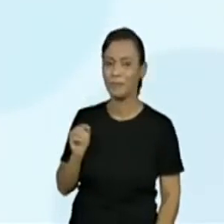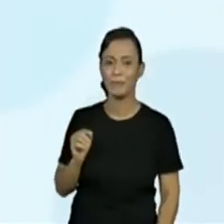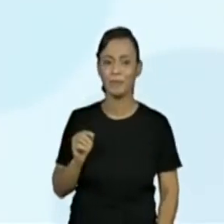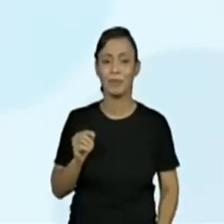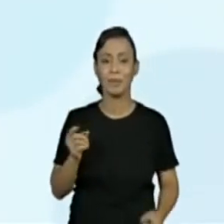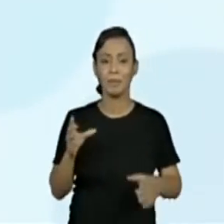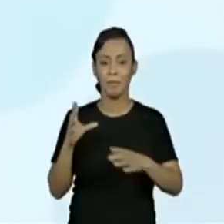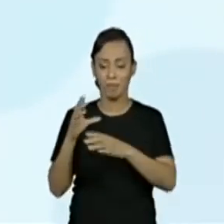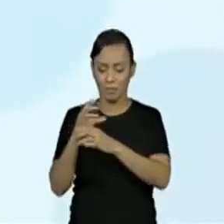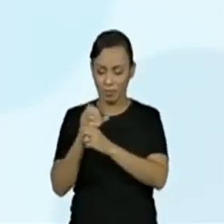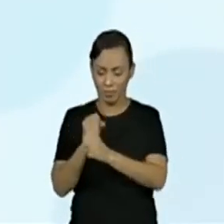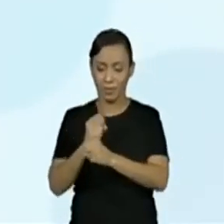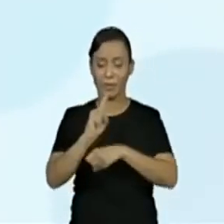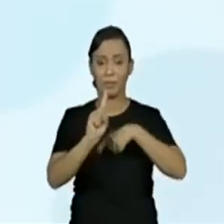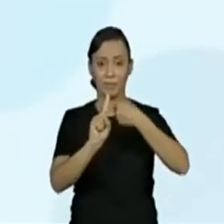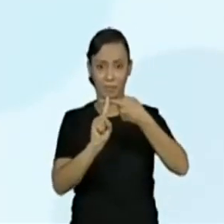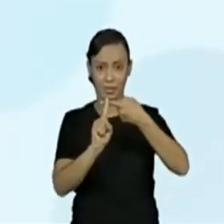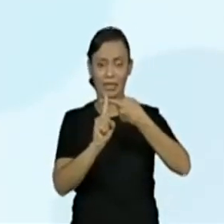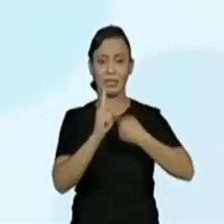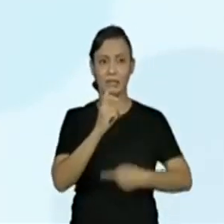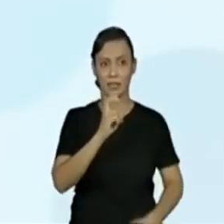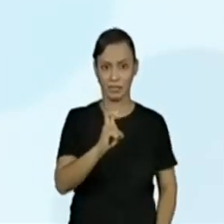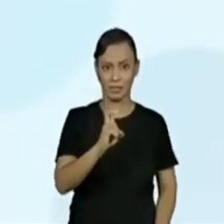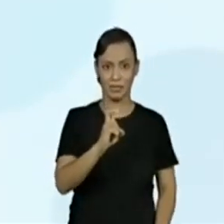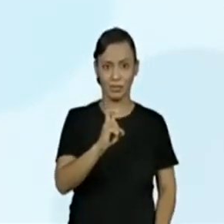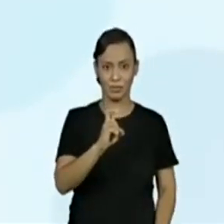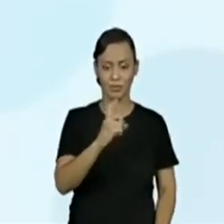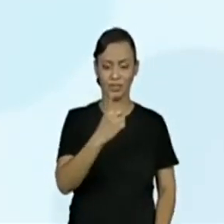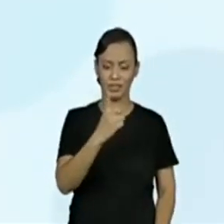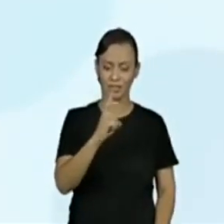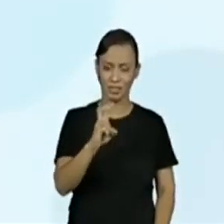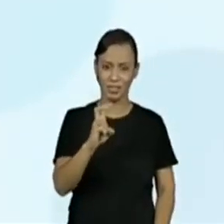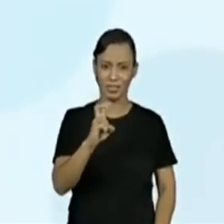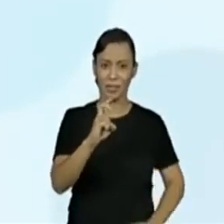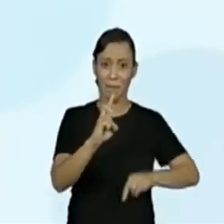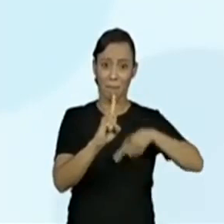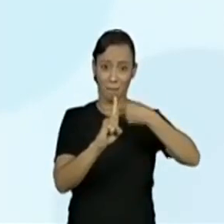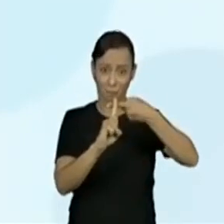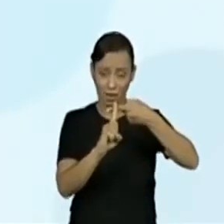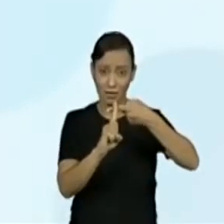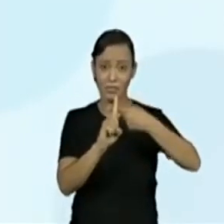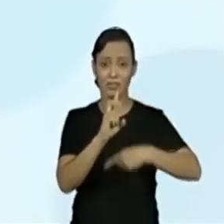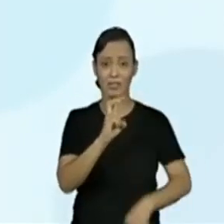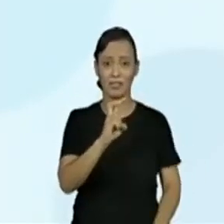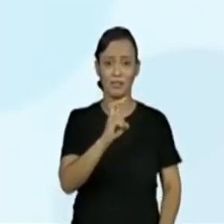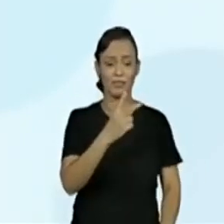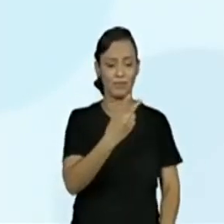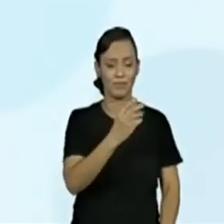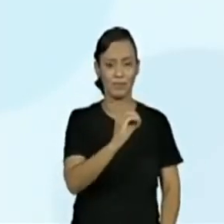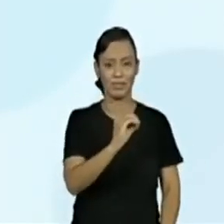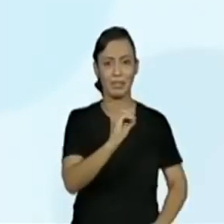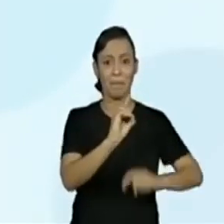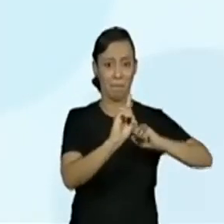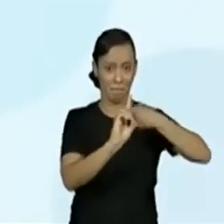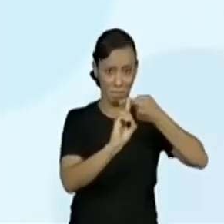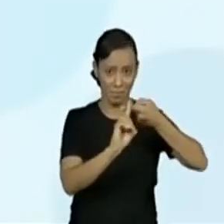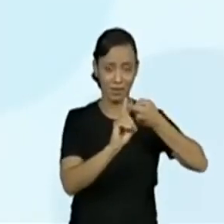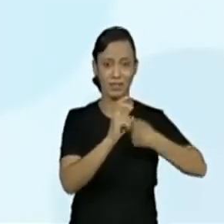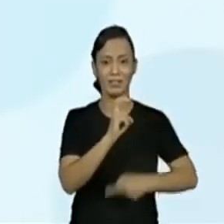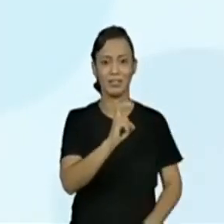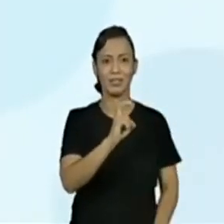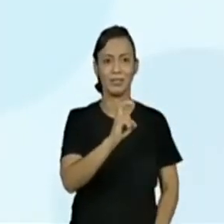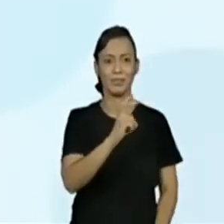5, 15. Mais 5, 20. Aí você já consegue observar